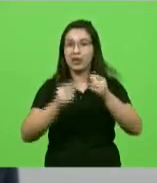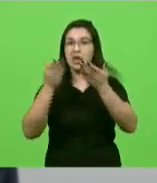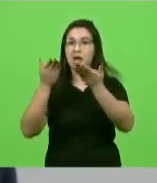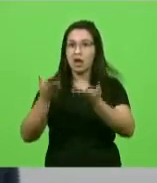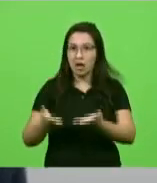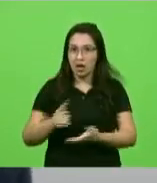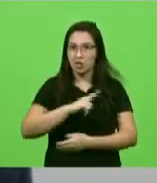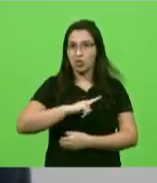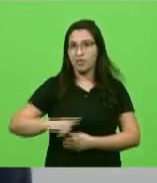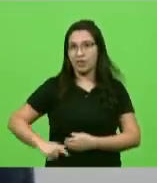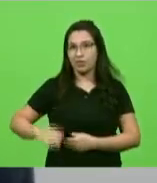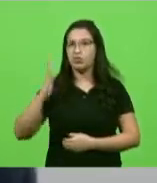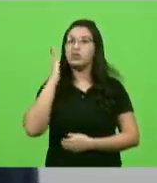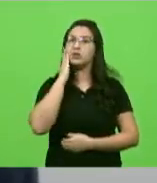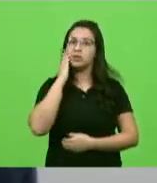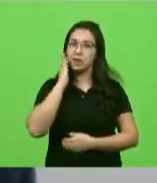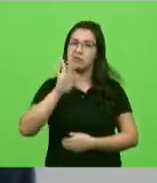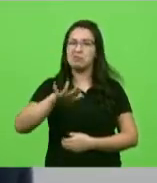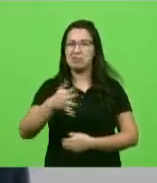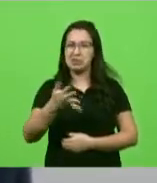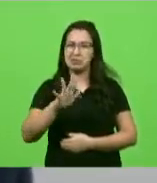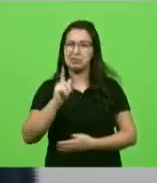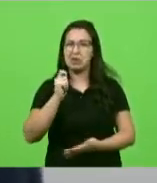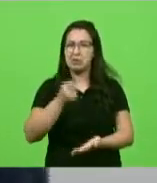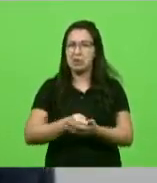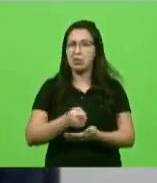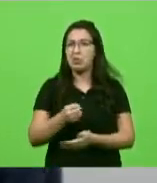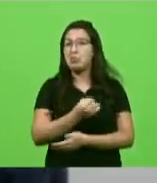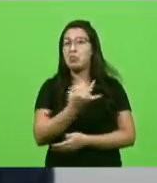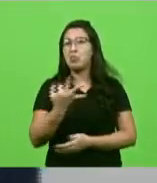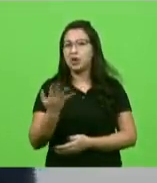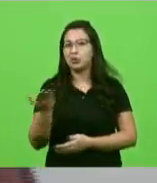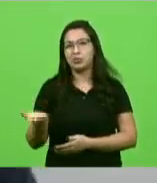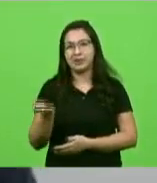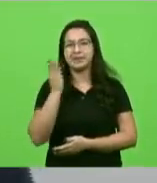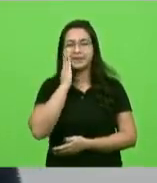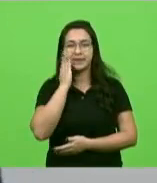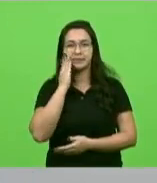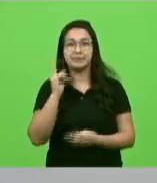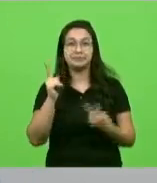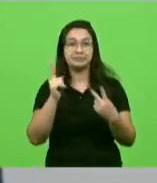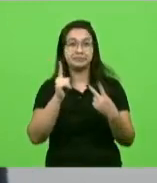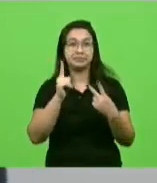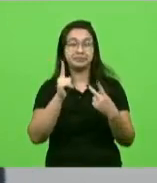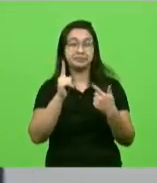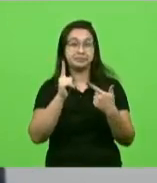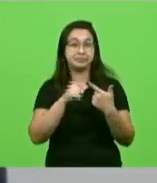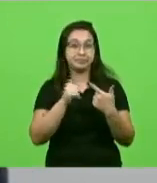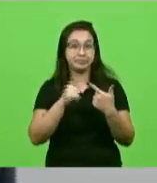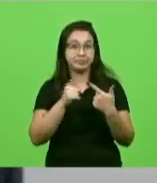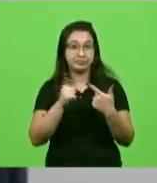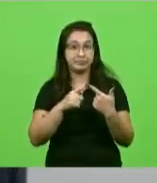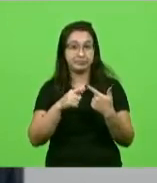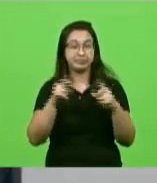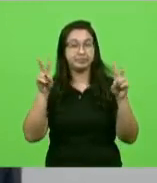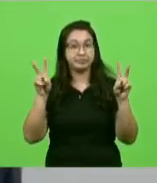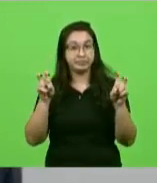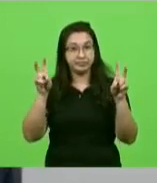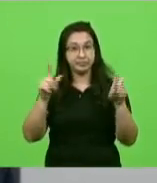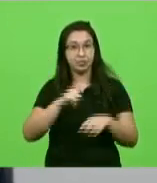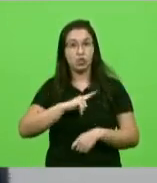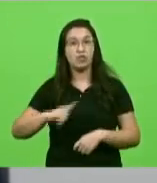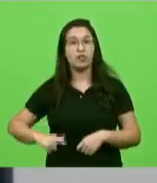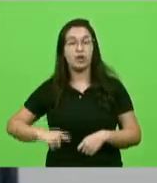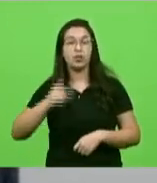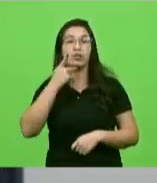sabia mais ou menos o preço pago. A segunda, entre aspas, disse o senhor